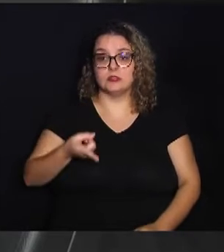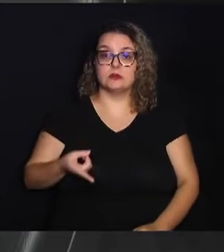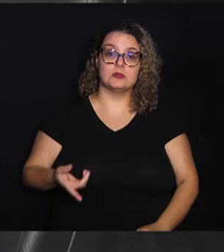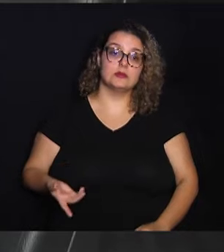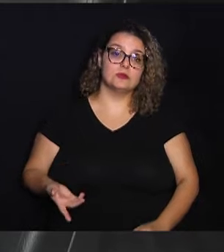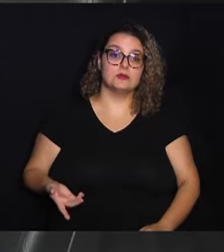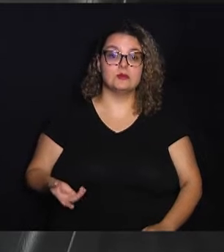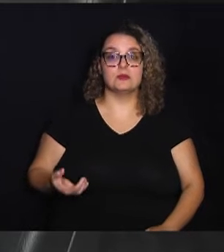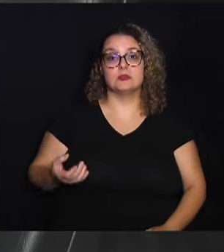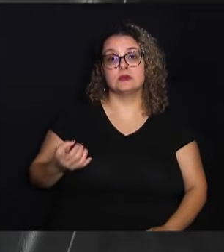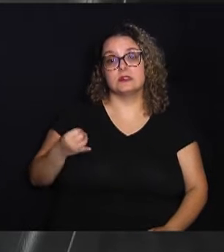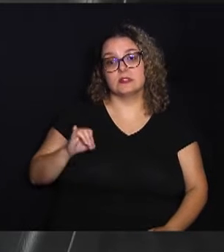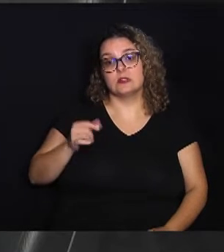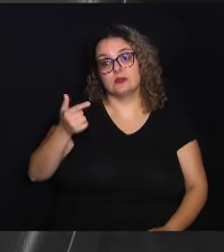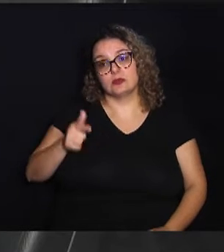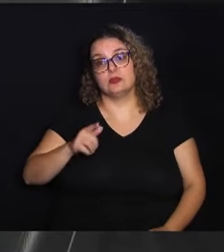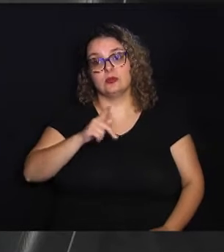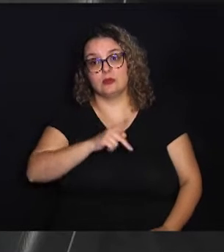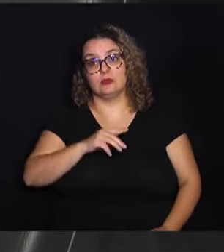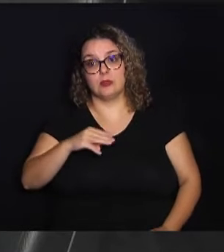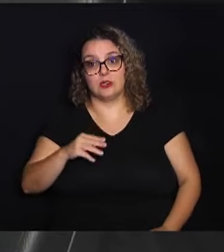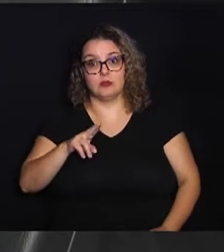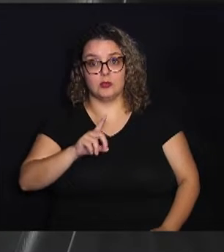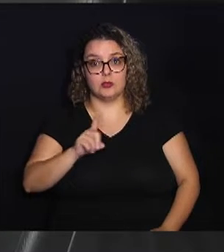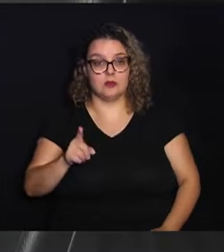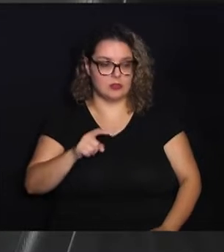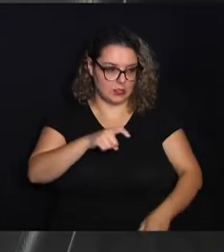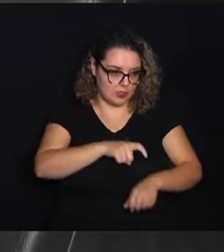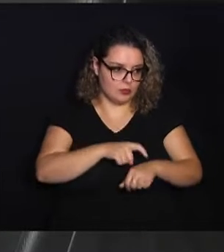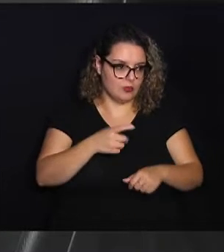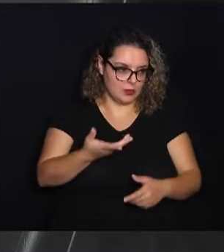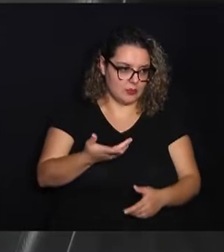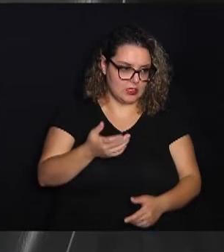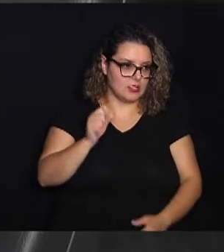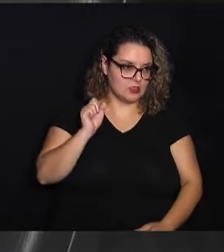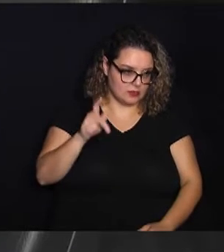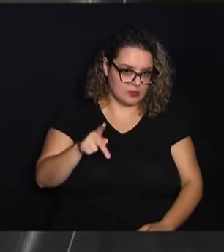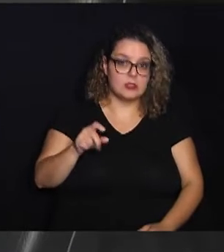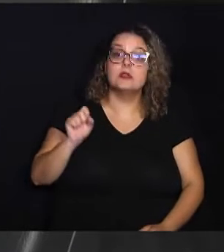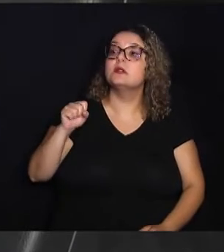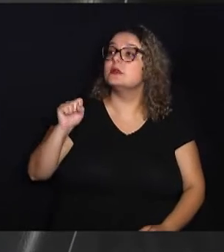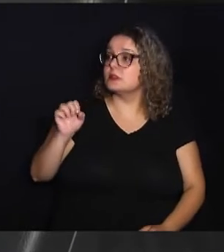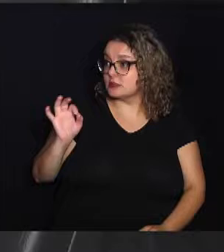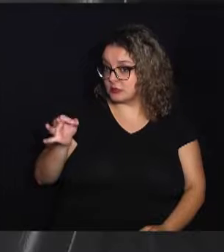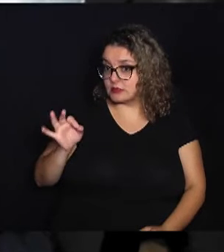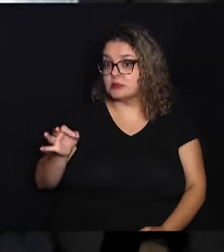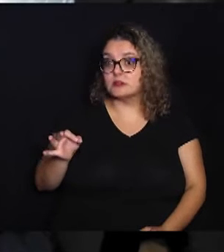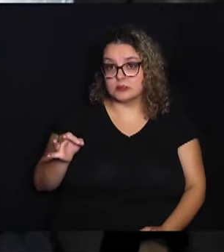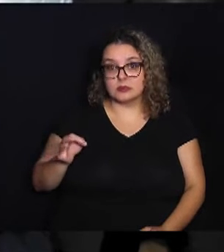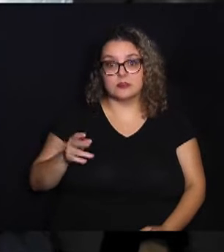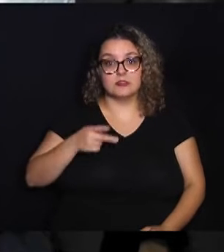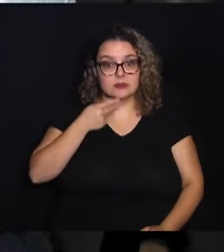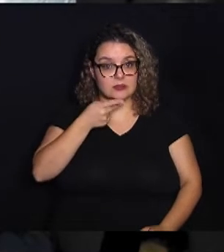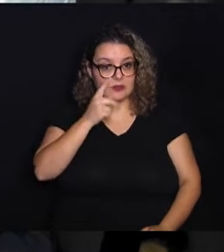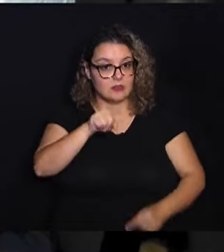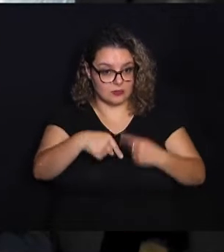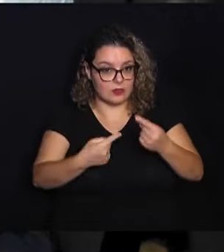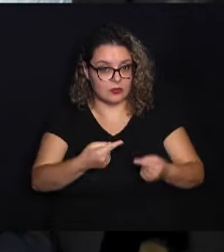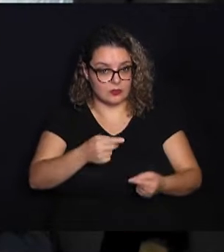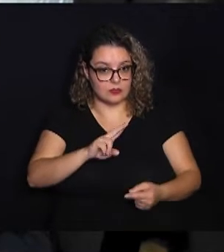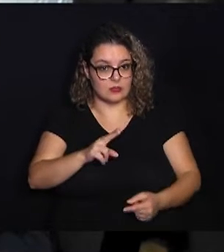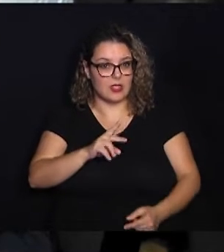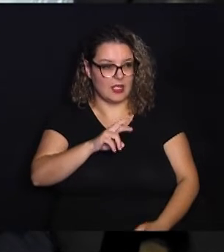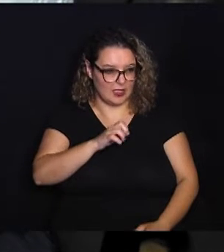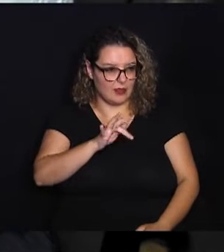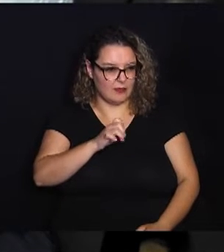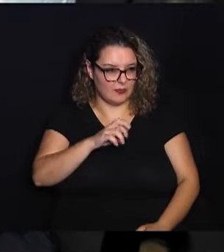pouquinho mais na PM ou não. Que era o período de se aposentar. Isso, vocês usam exatamente. outro nome, mas exatamente. Ser reformado, é